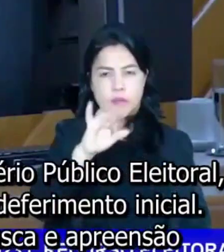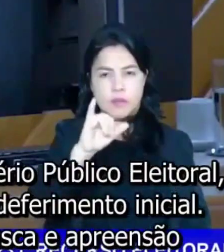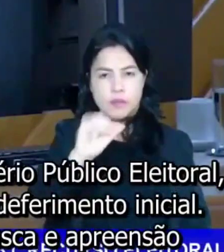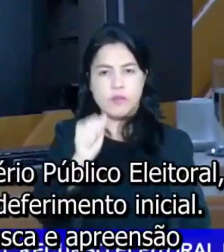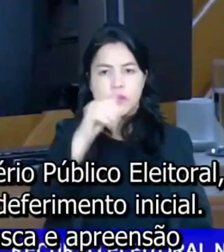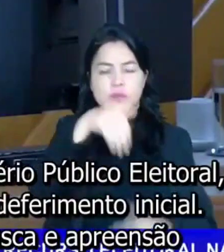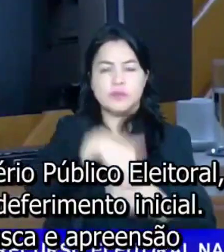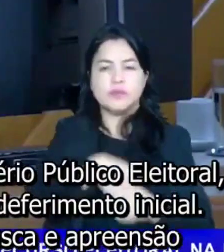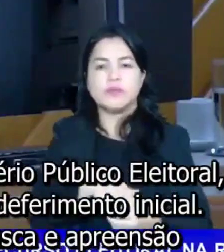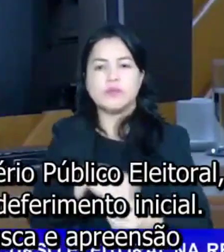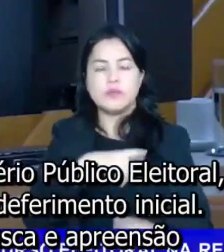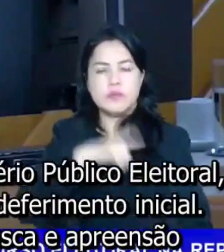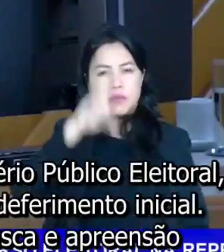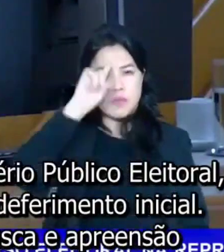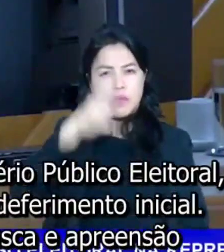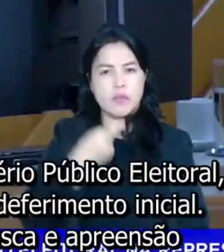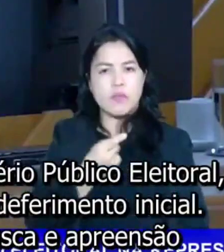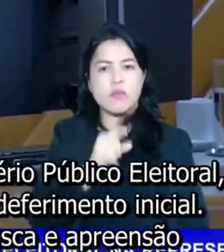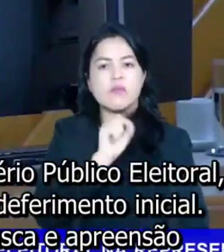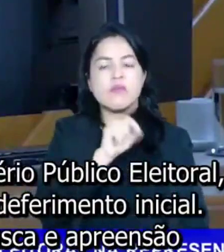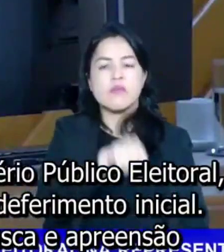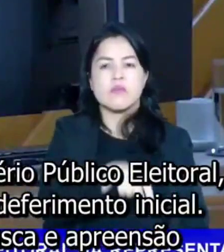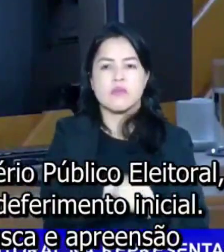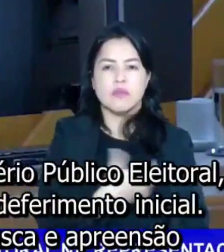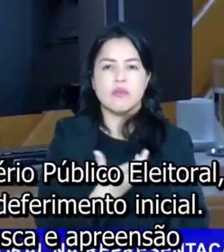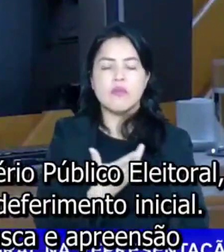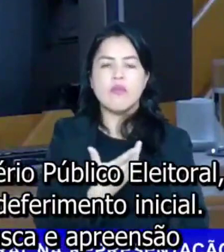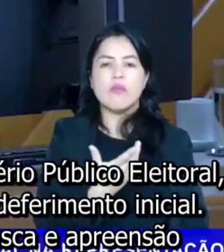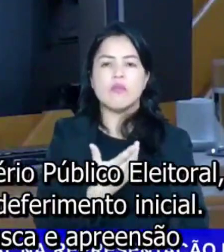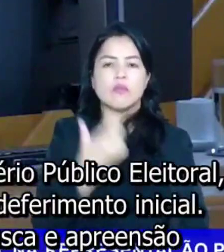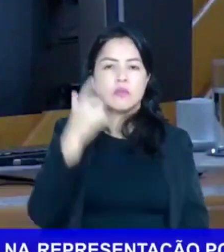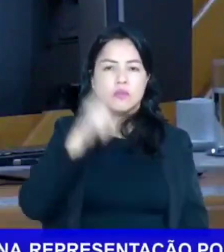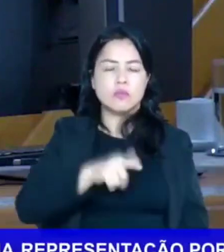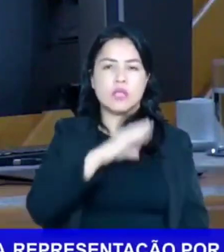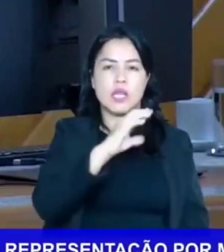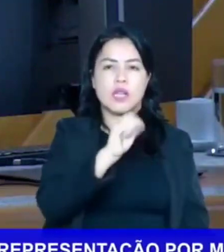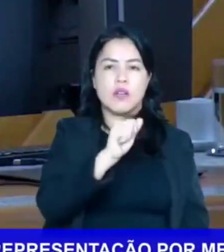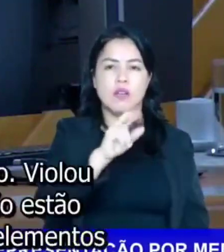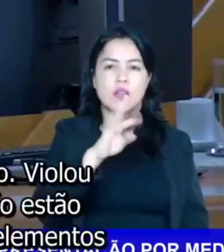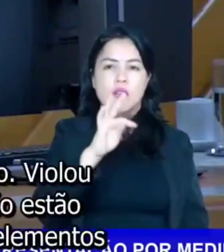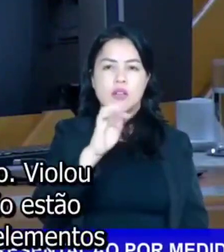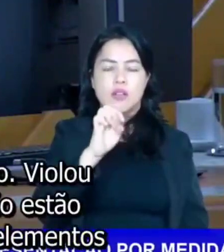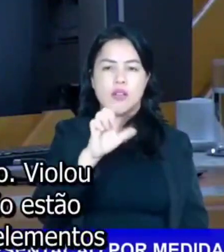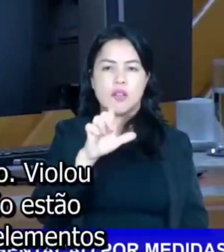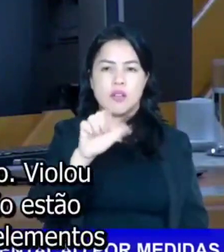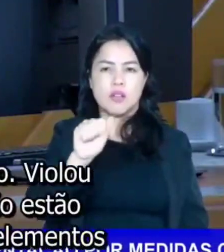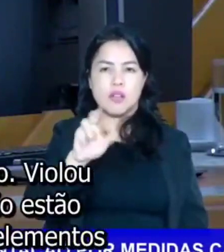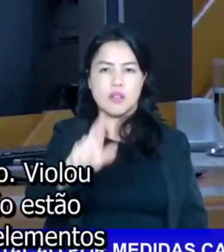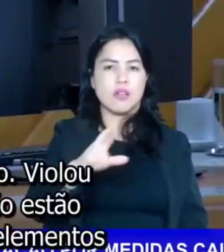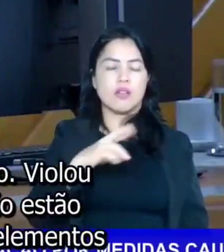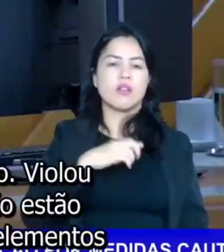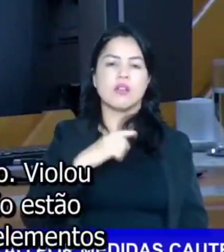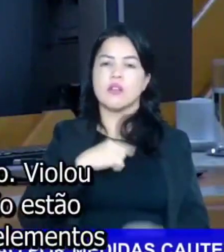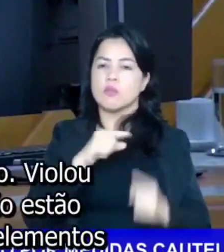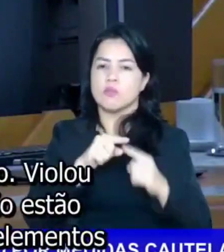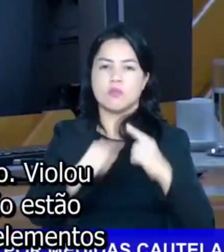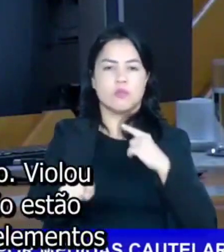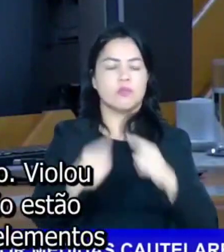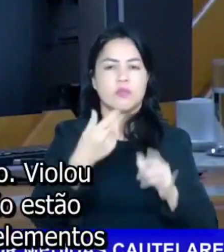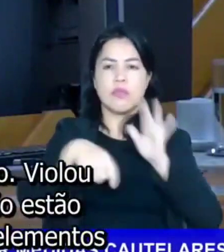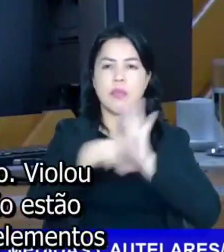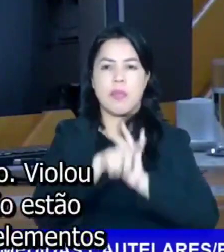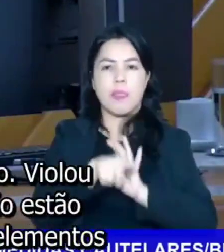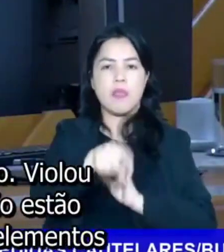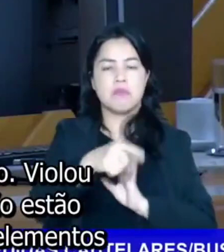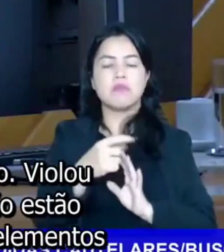A decisão que indeferiu essa medida cautelar de busca e apreensão violou a lei e esse